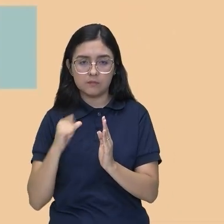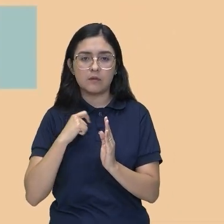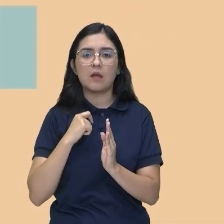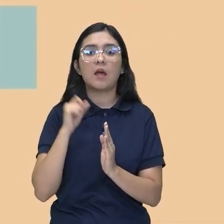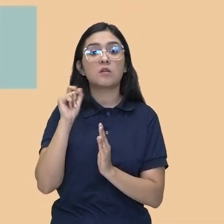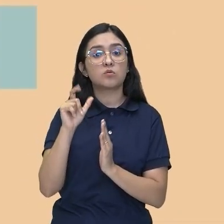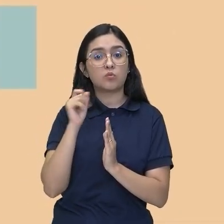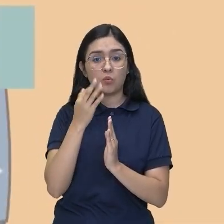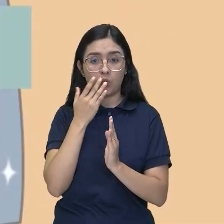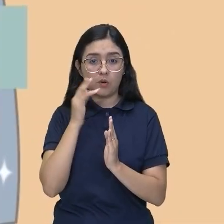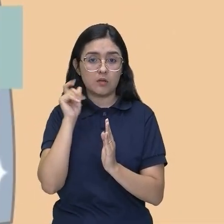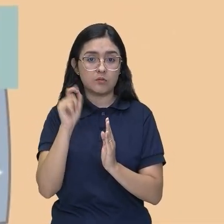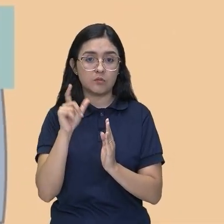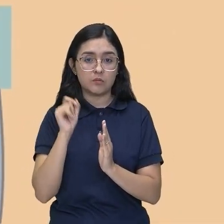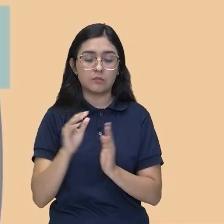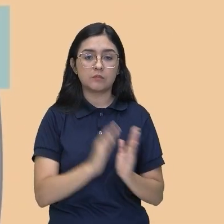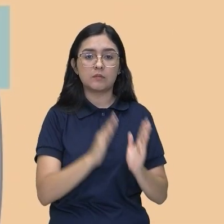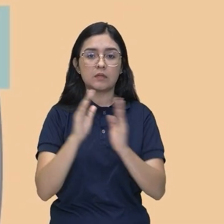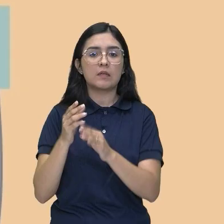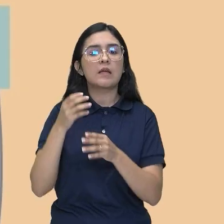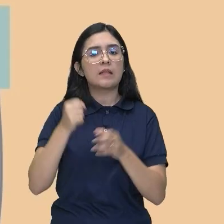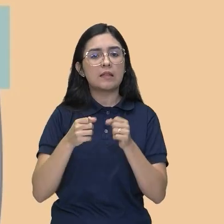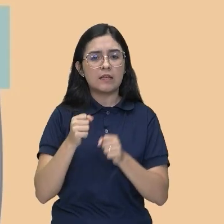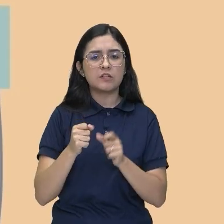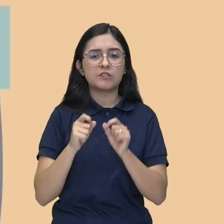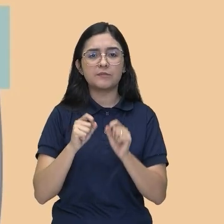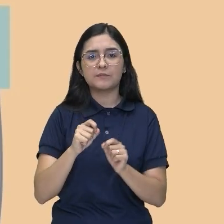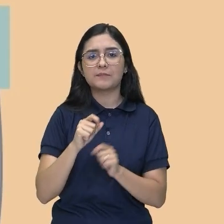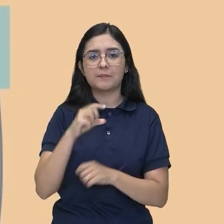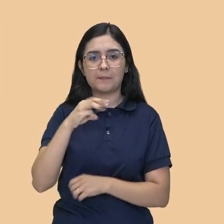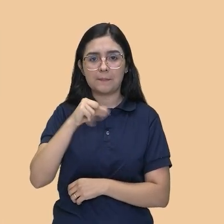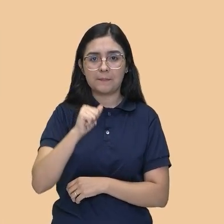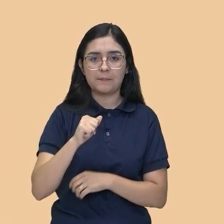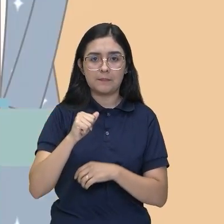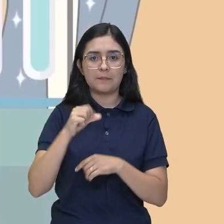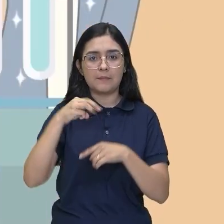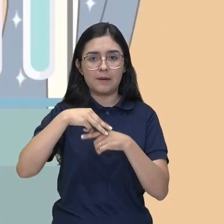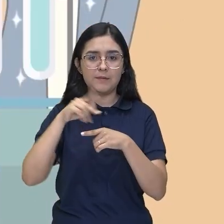azul. Leite de magnésia, cor azul.